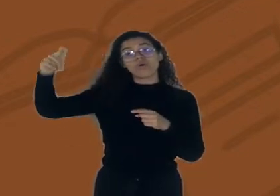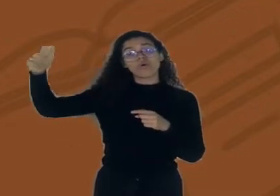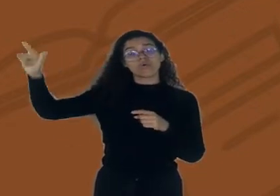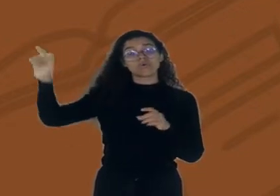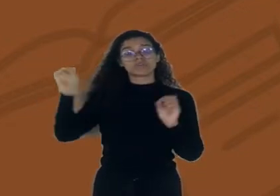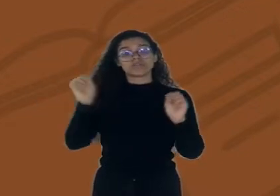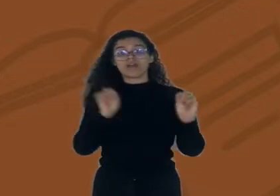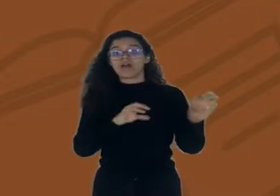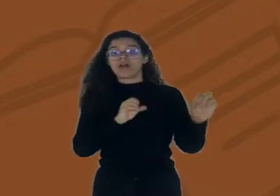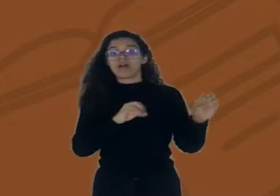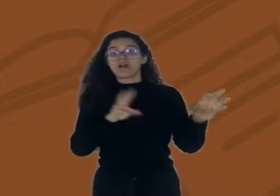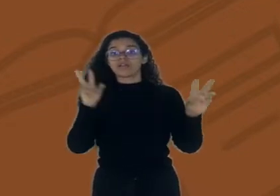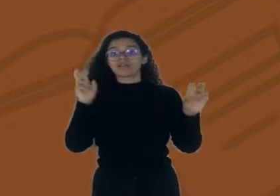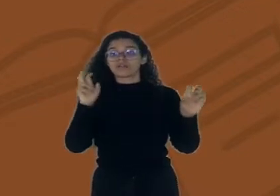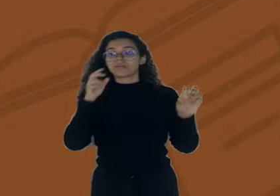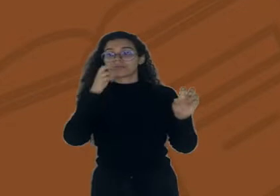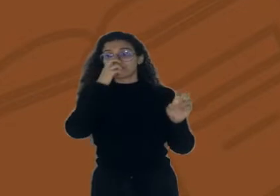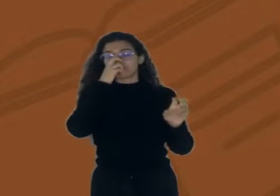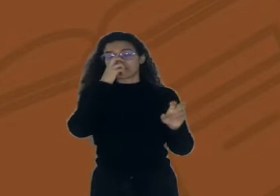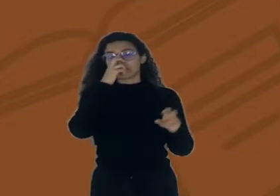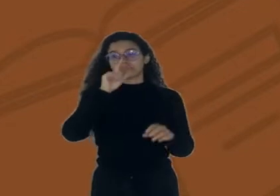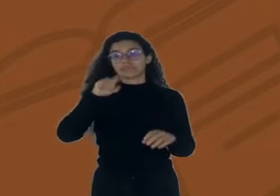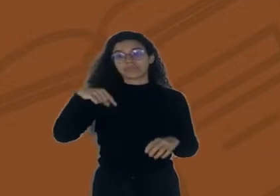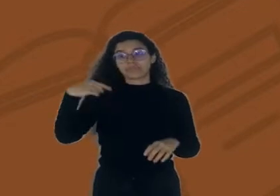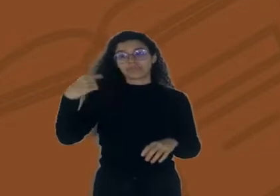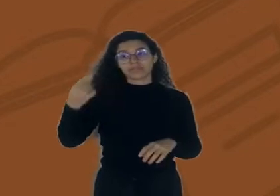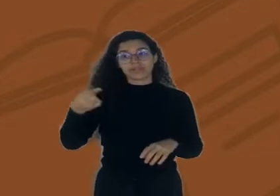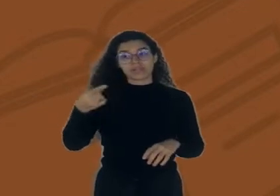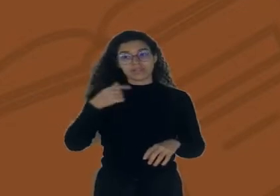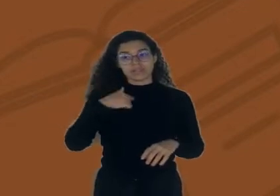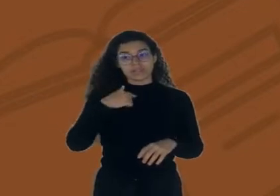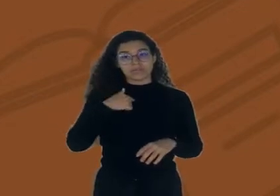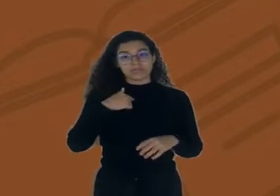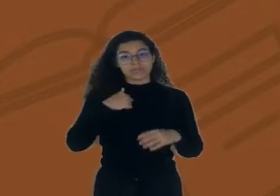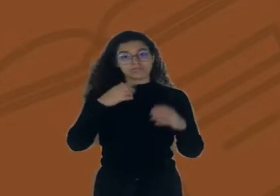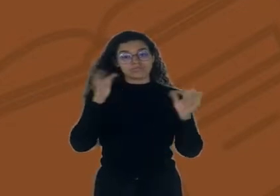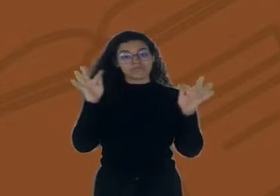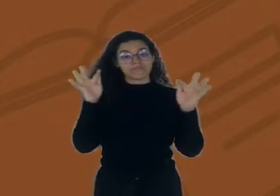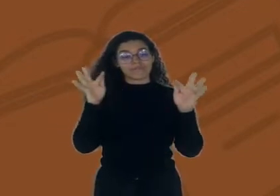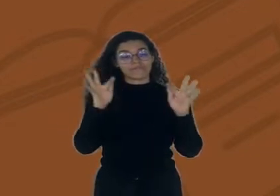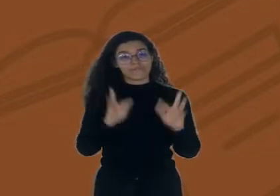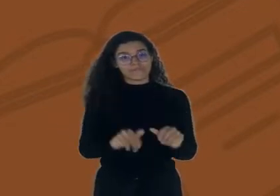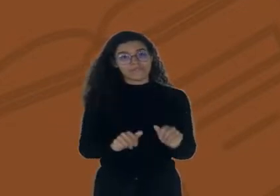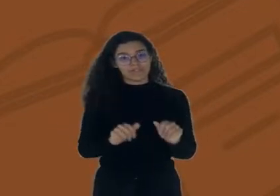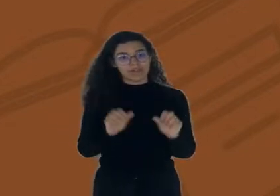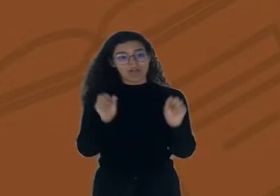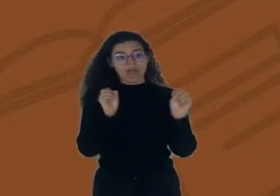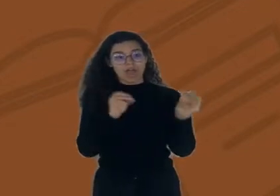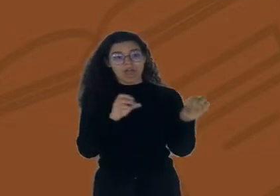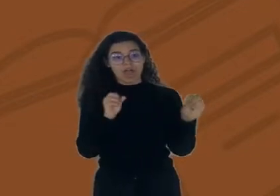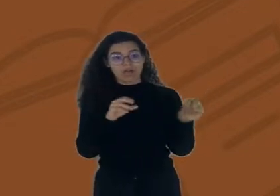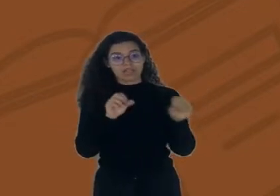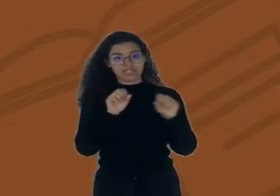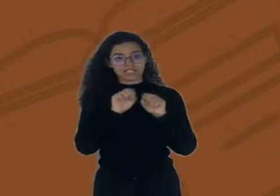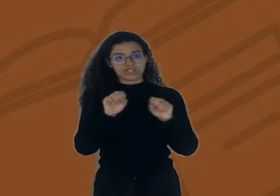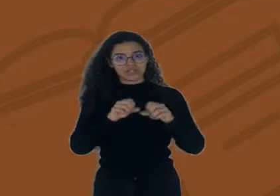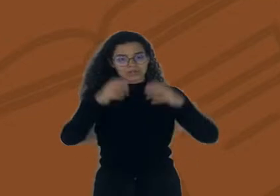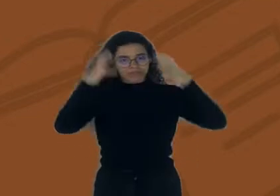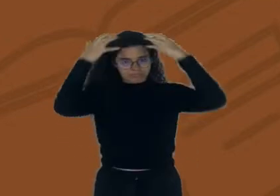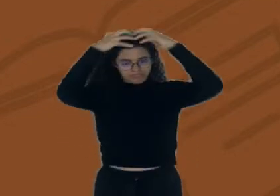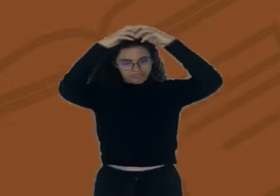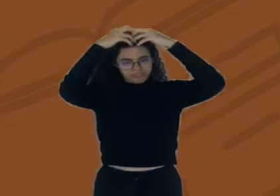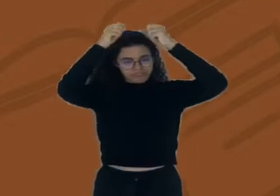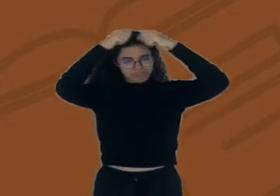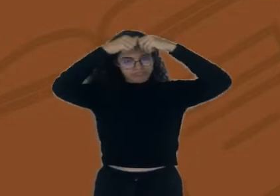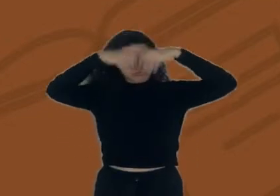aulas, após nós concluirmos a aula sobre o sistema nervoso, parte 2. Ok. Luciano,